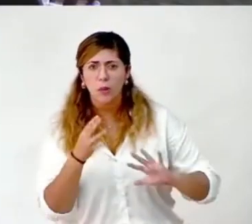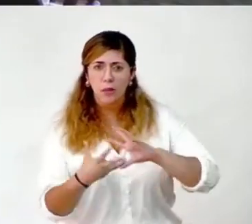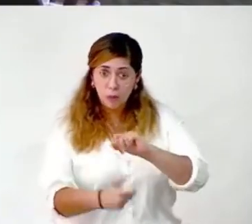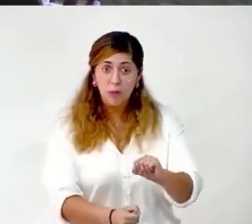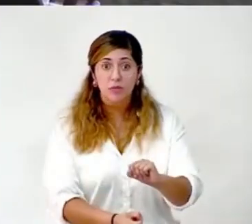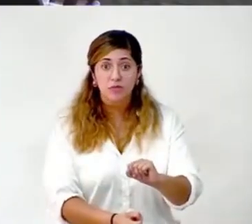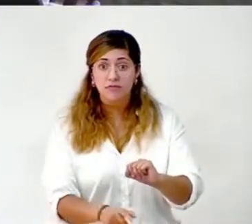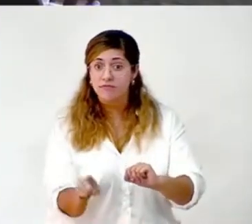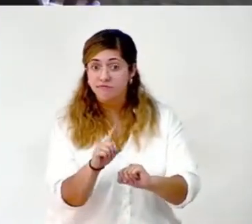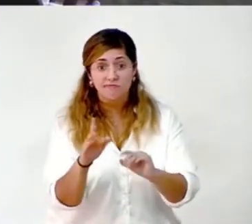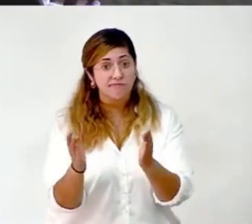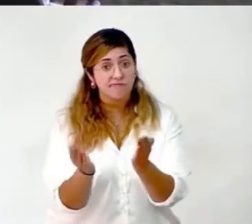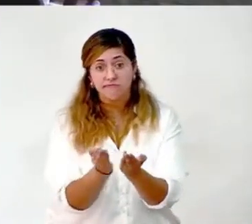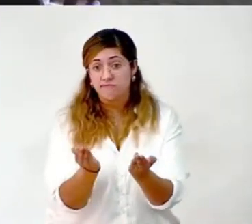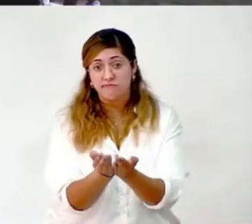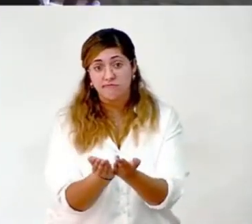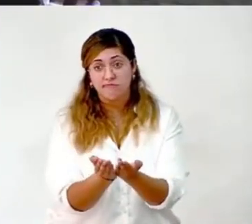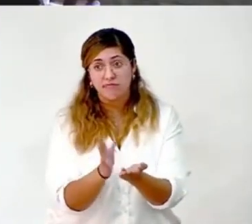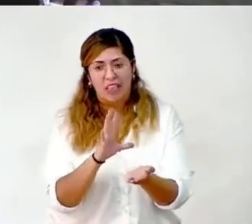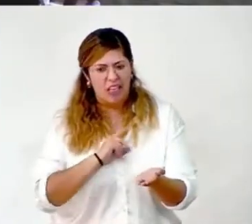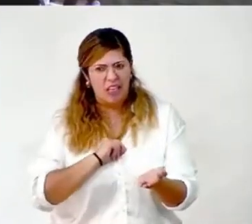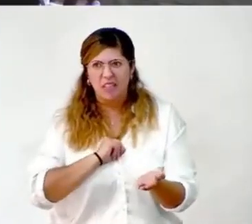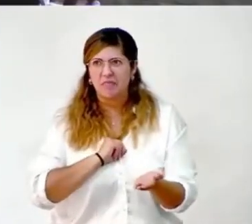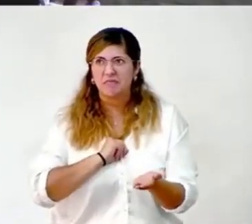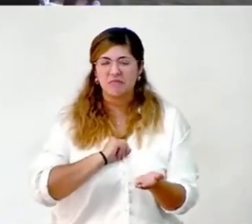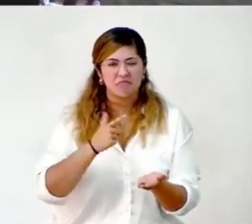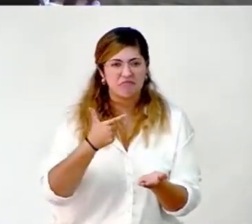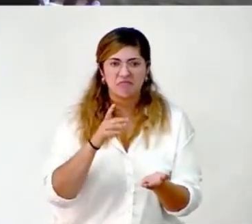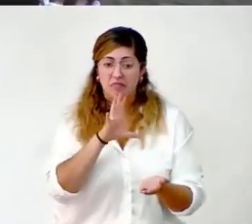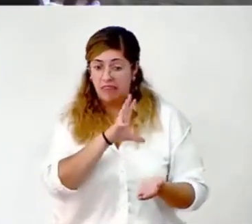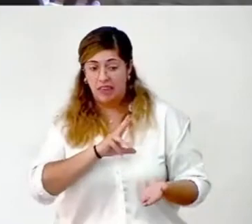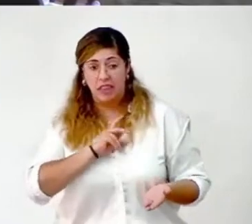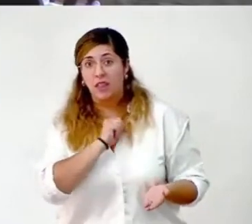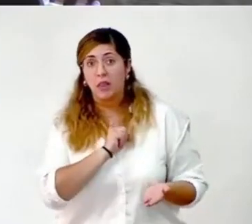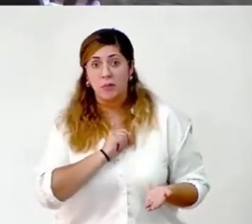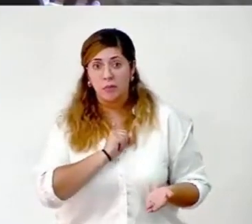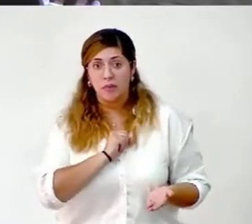a Deus, que não amam a Jesus ou a sua palavra.